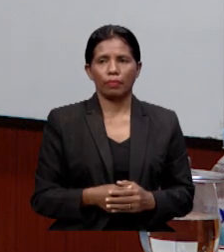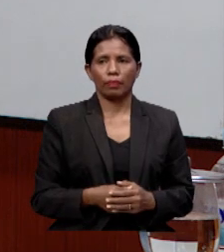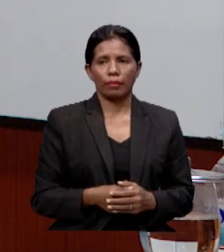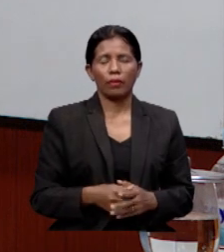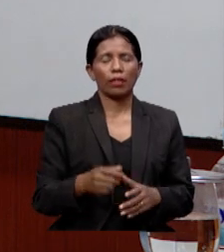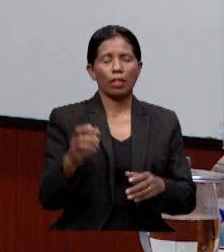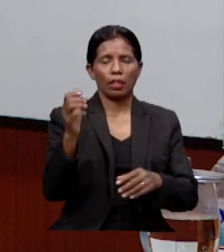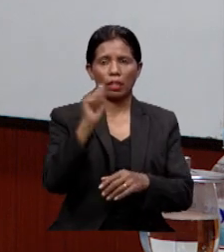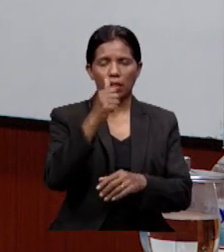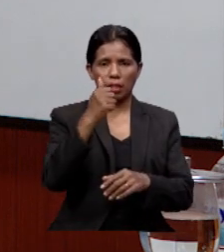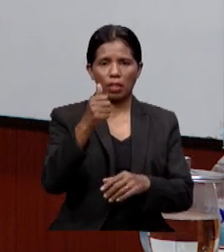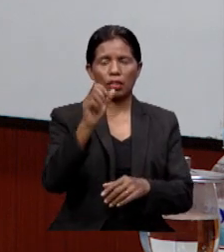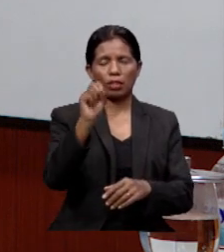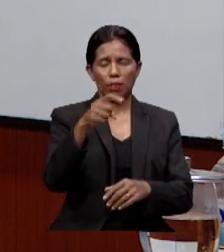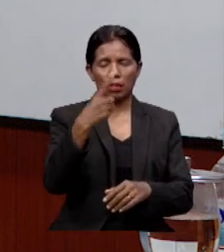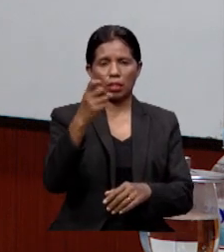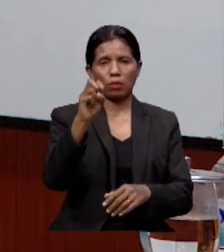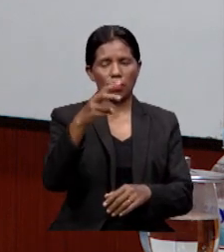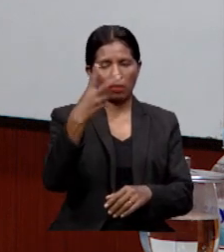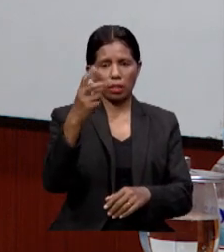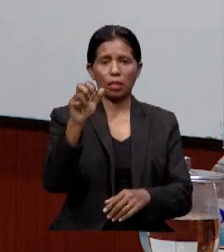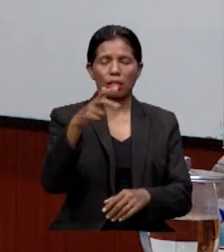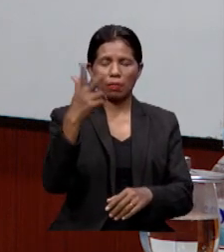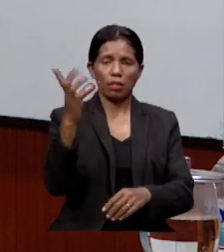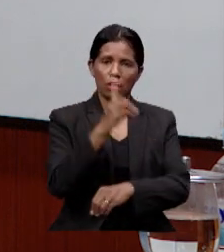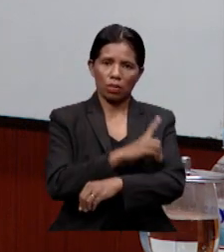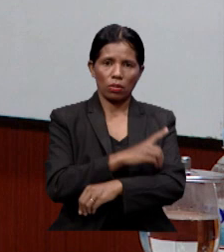10, 11, 12, 13, Loron Hat.